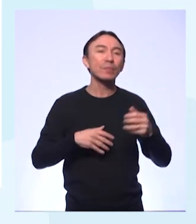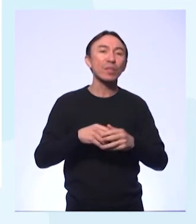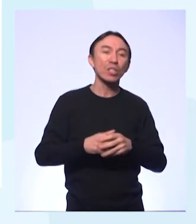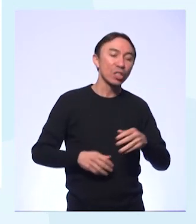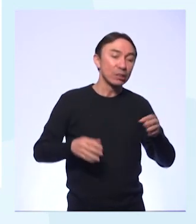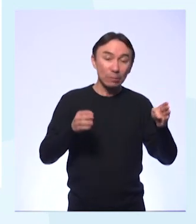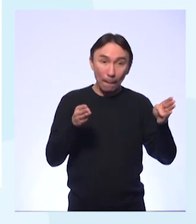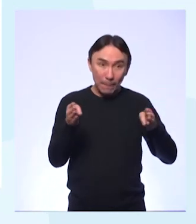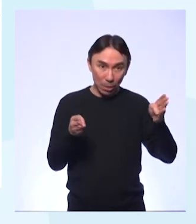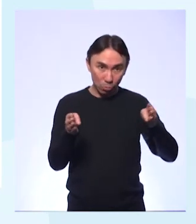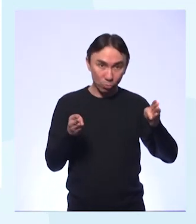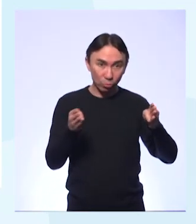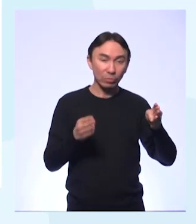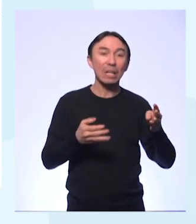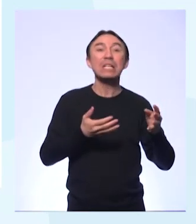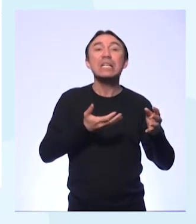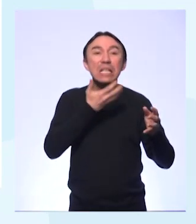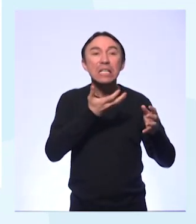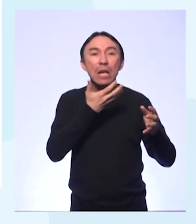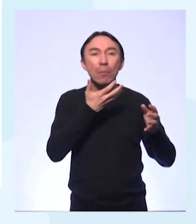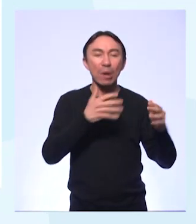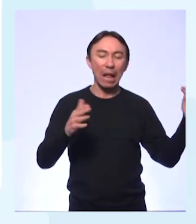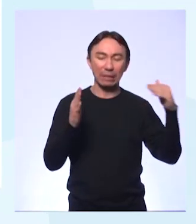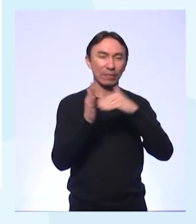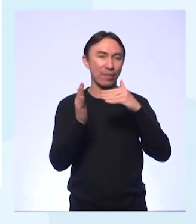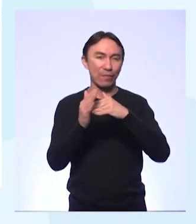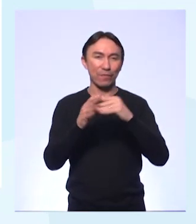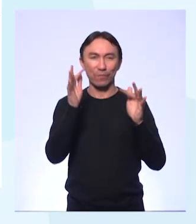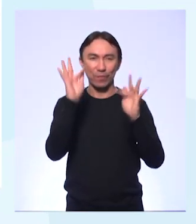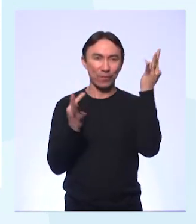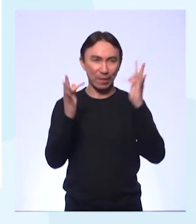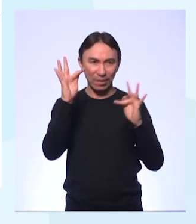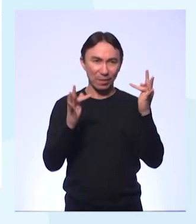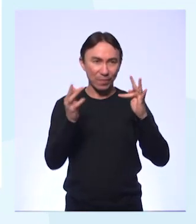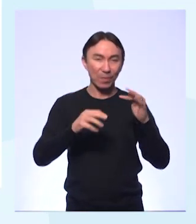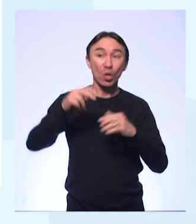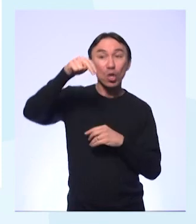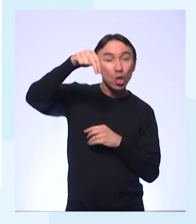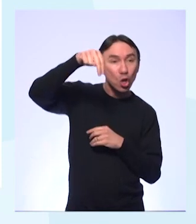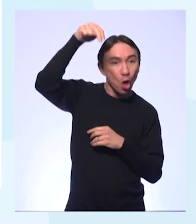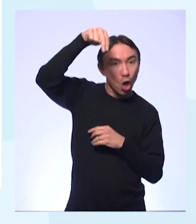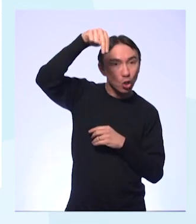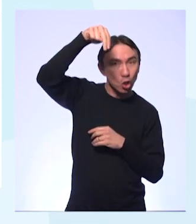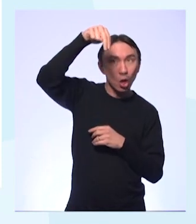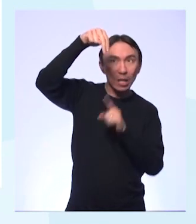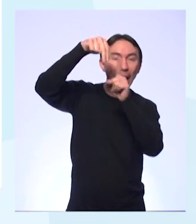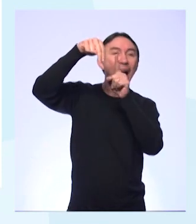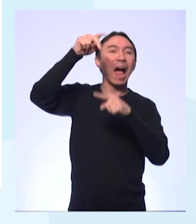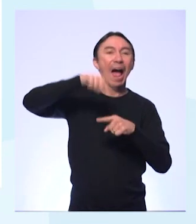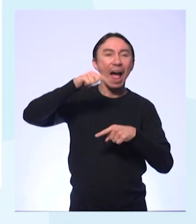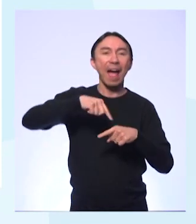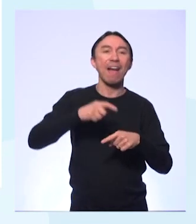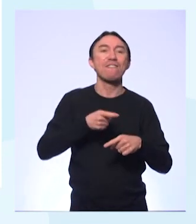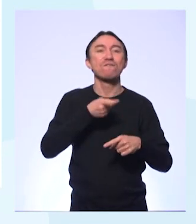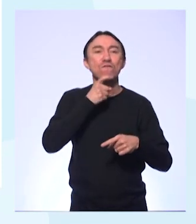a fevereiro, o norte é inverno. Então, vejam que chuvas lá são escassas.